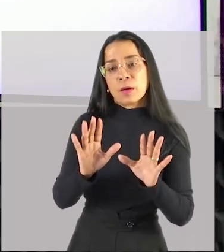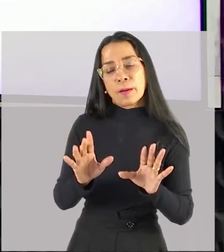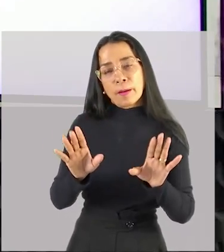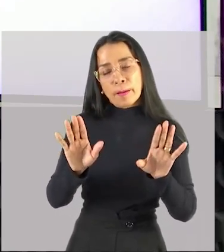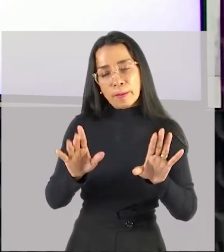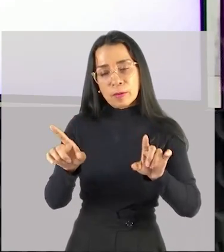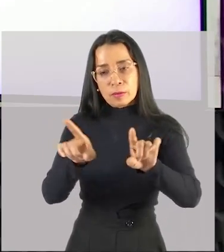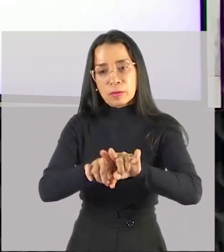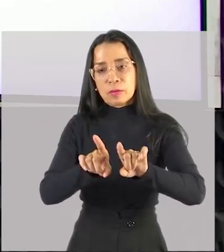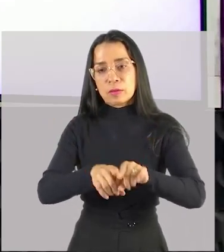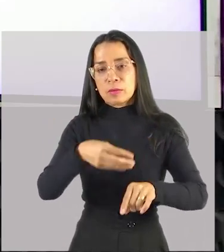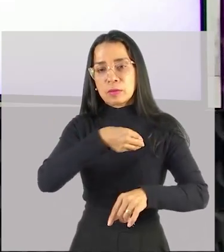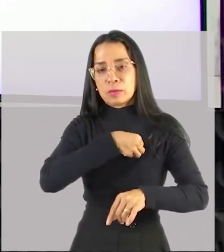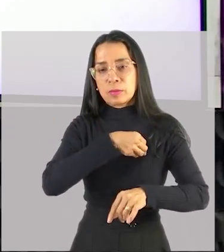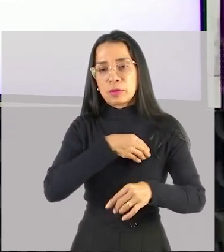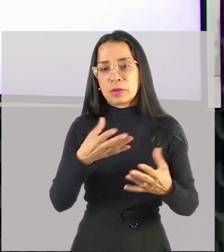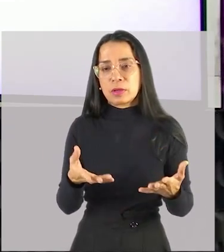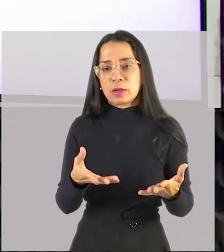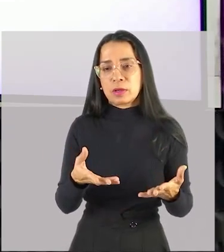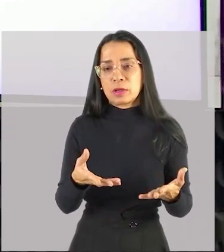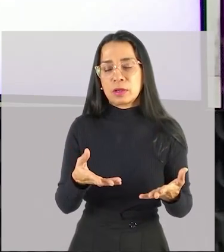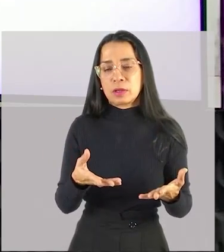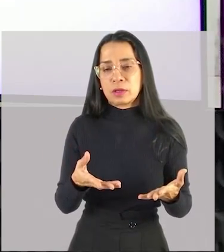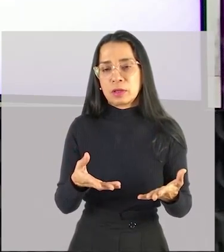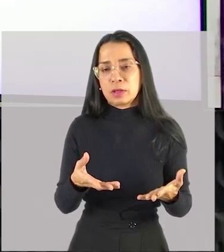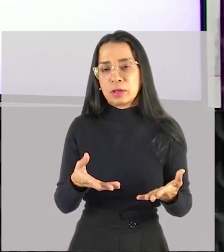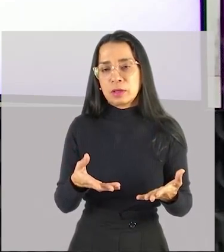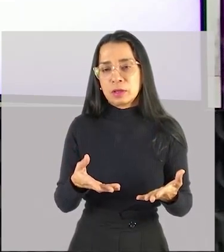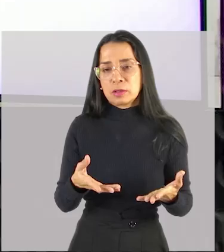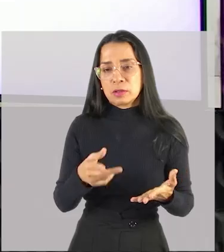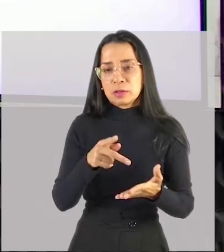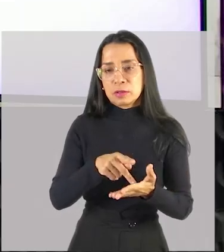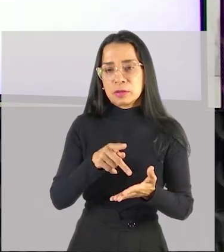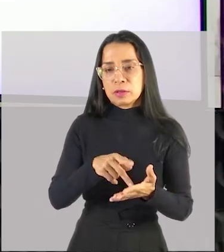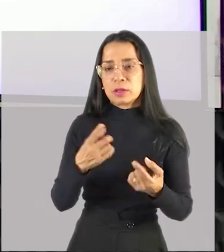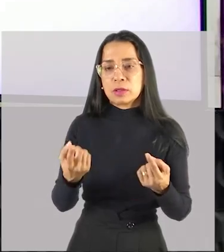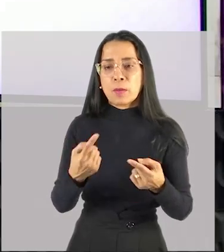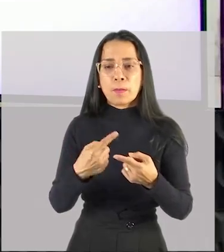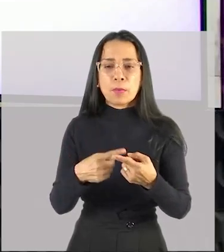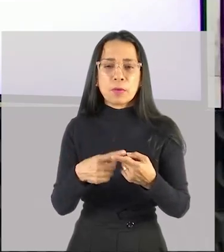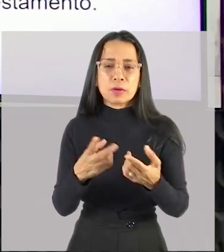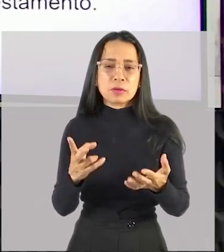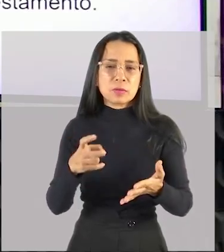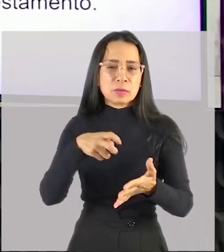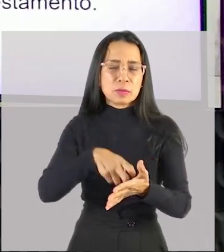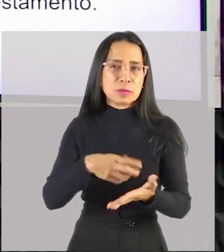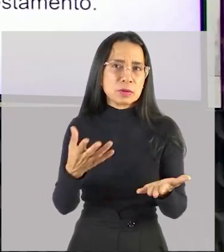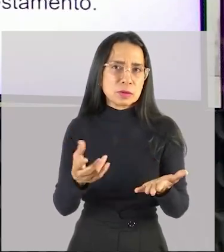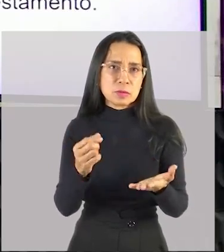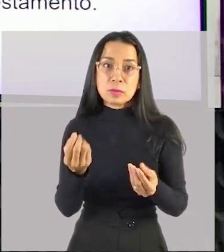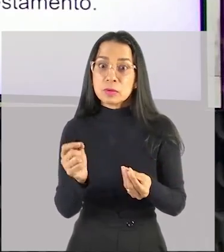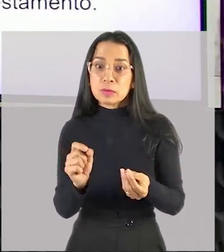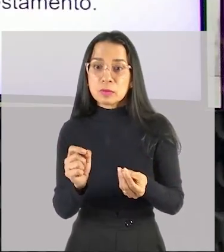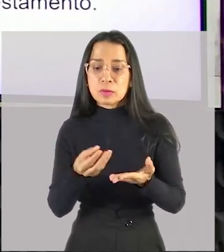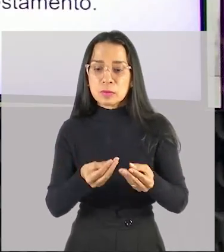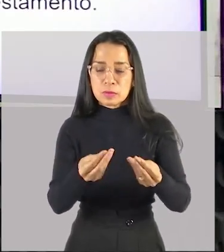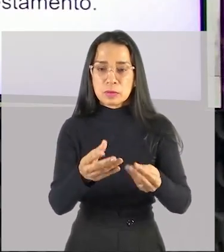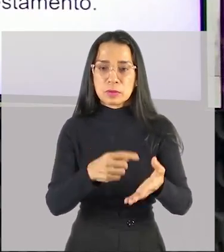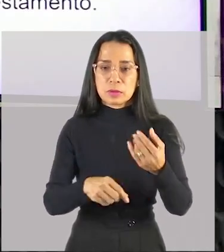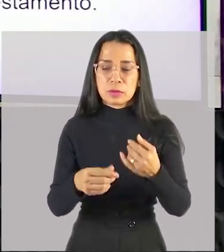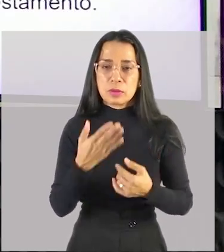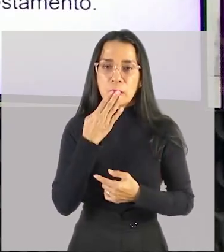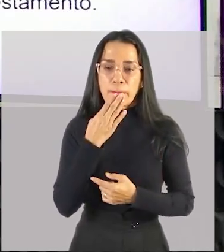sua vontade para o fim para o qual ela lhe foi dada? É uma pergunta. O que pede a